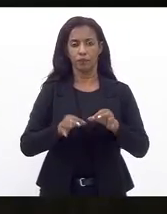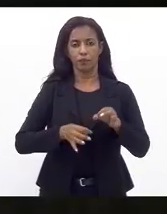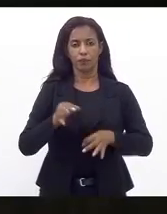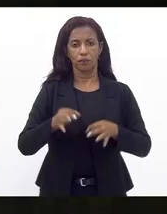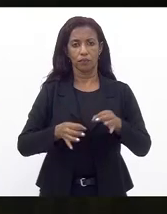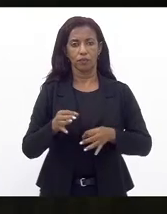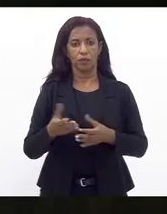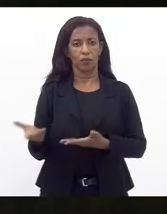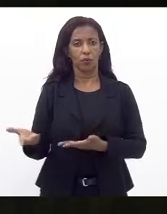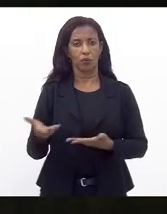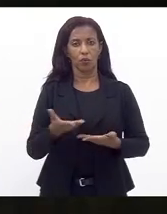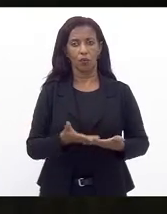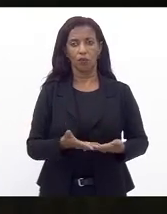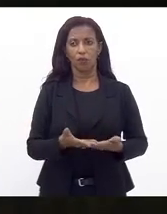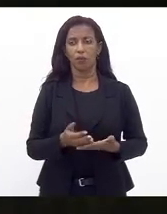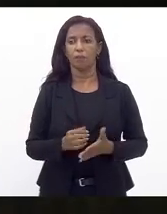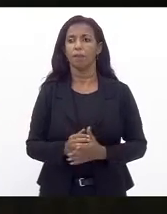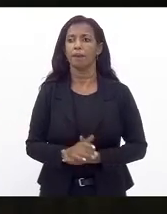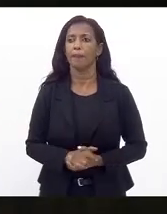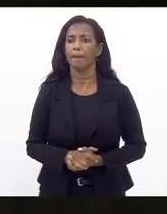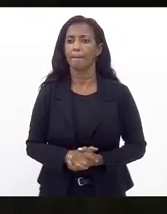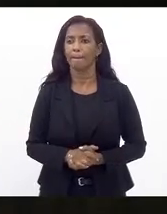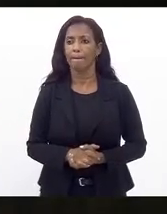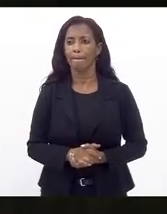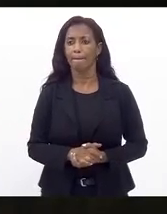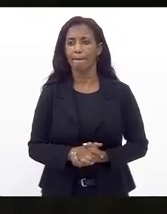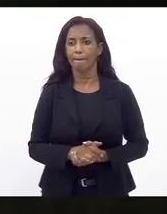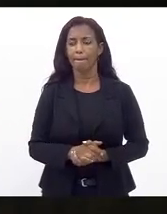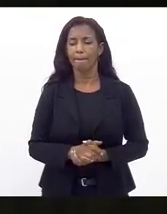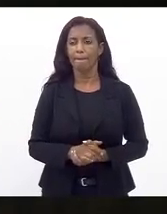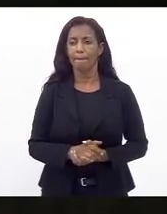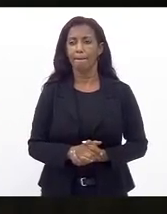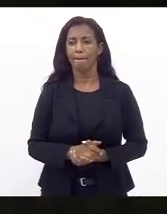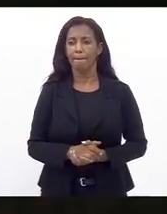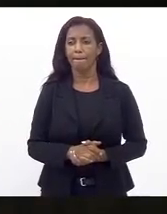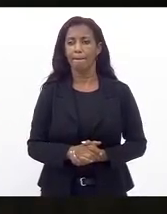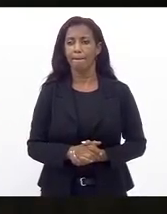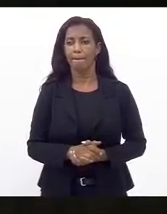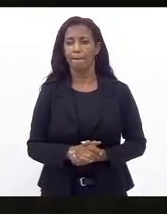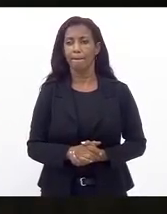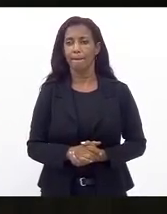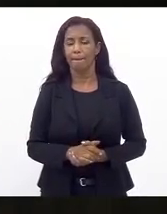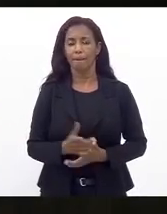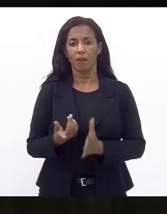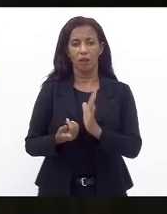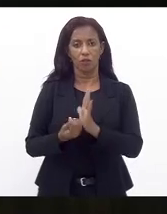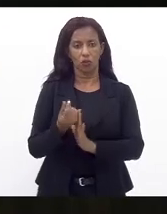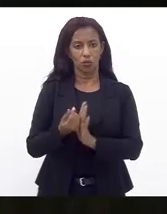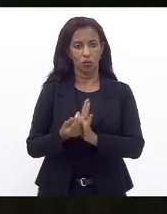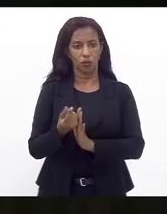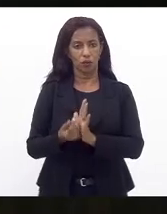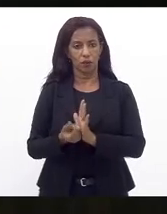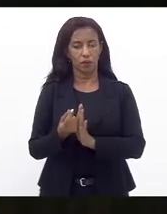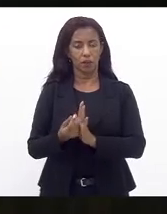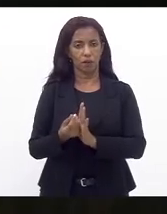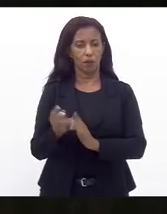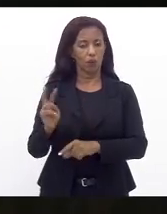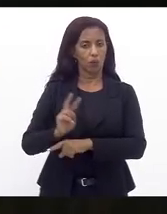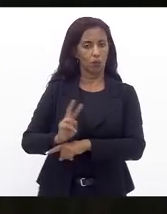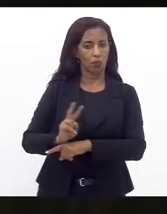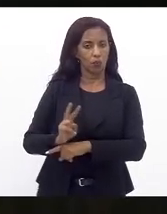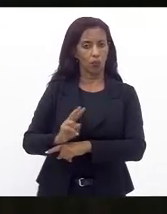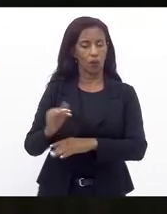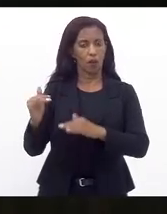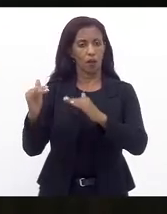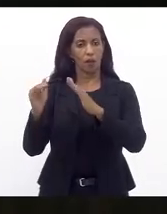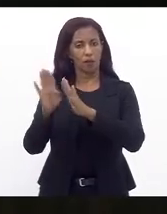teve servidor de pubg de tributação controle da arrecadação Estadual fiscalização de tributos Estaduais de a fiscalização financeira e controle